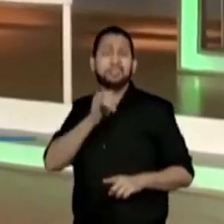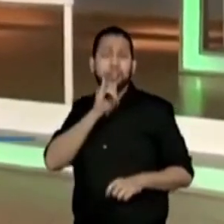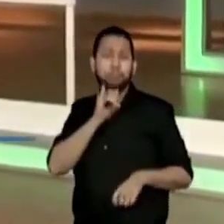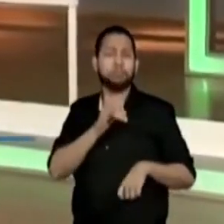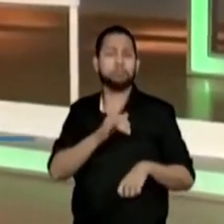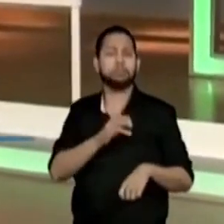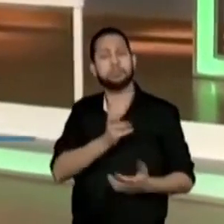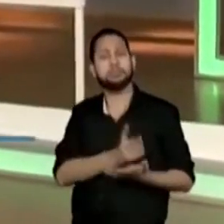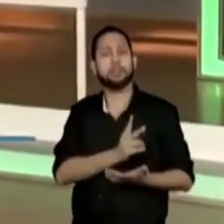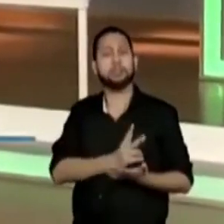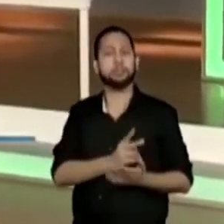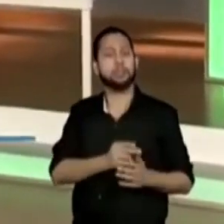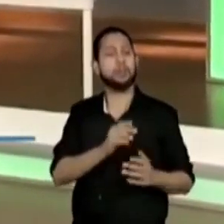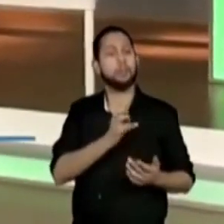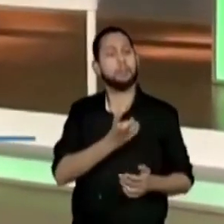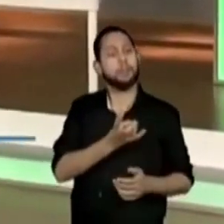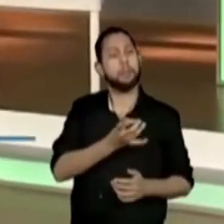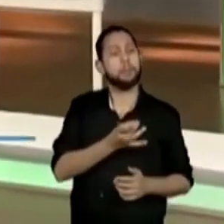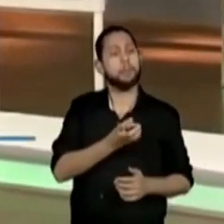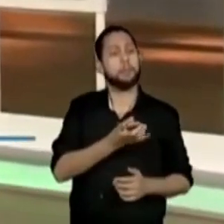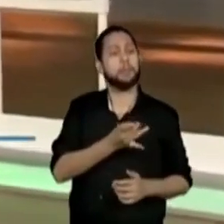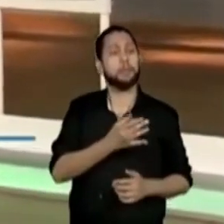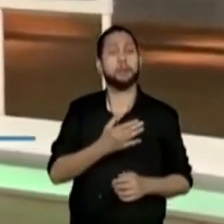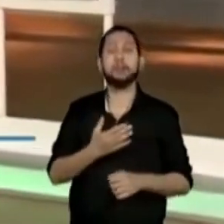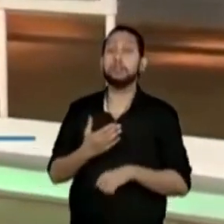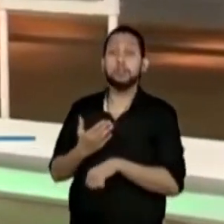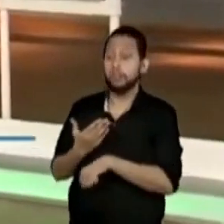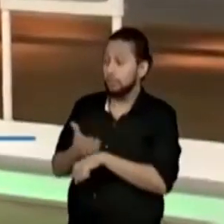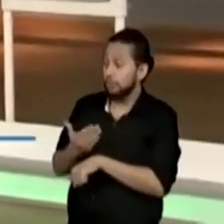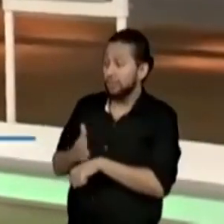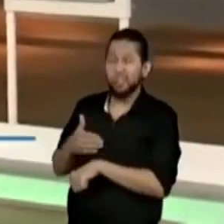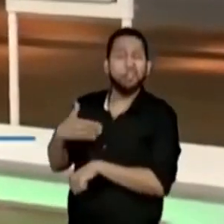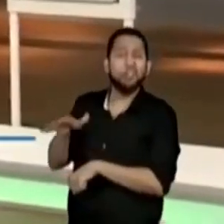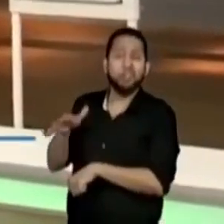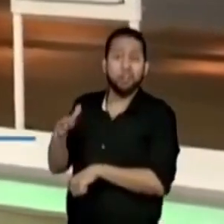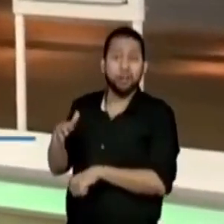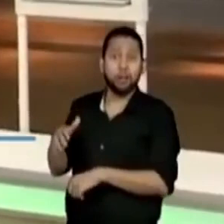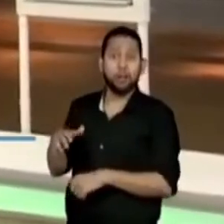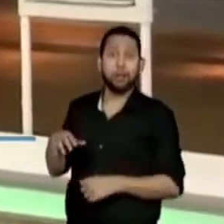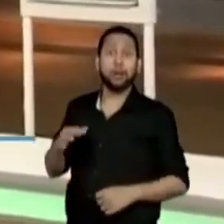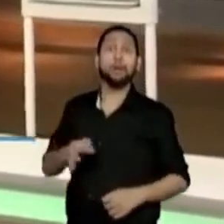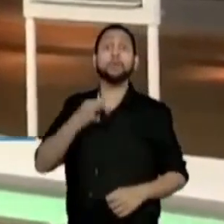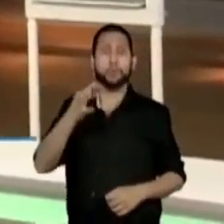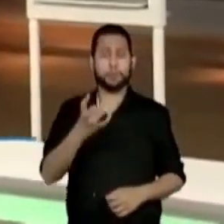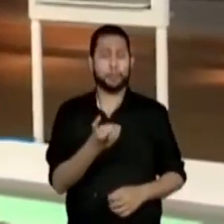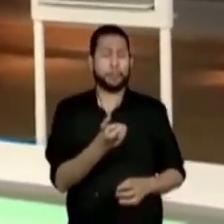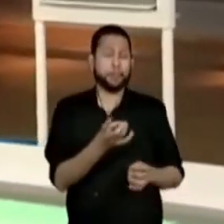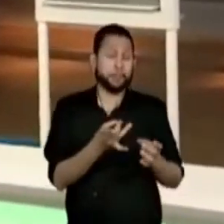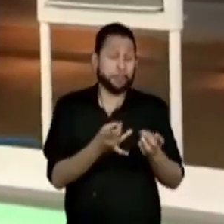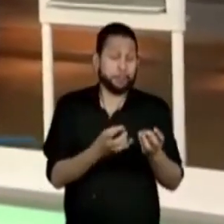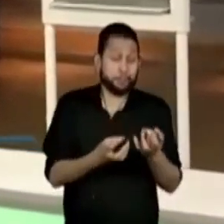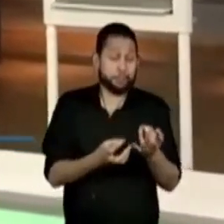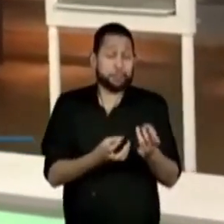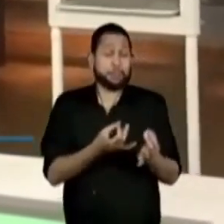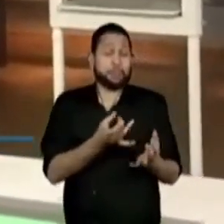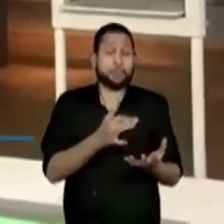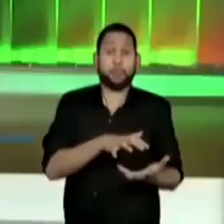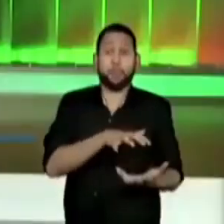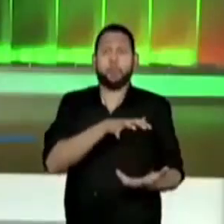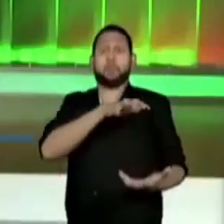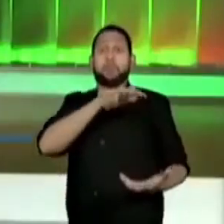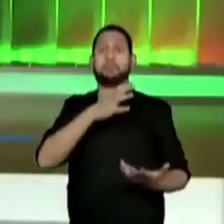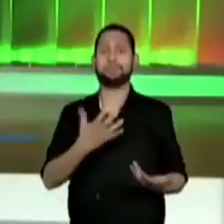M importante e você vai precisar da multiplicação para entender a divisão ok